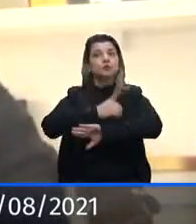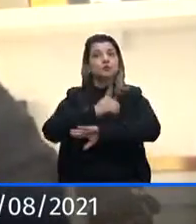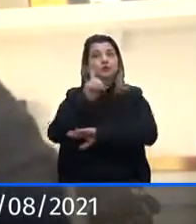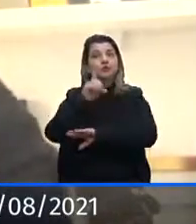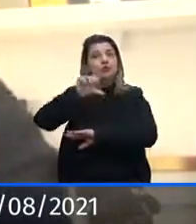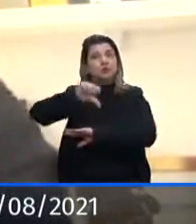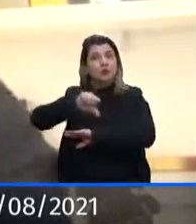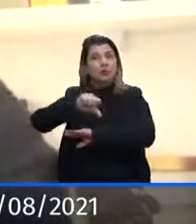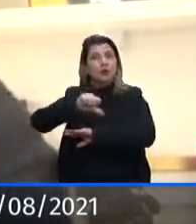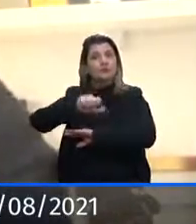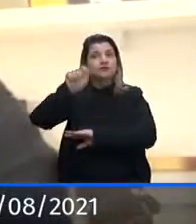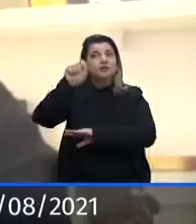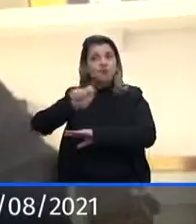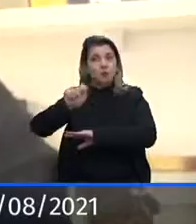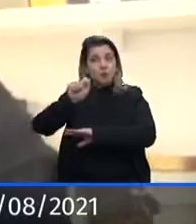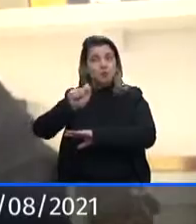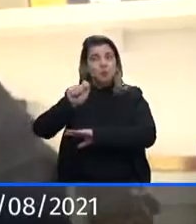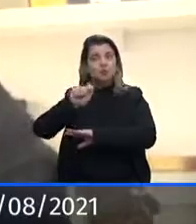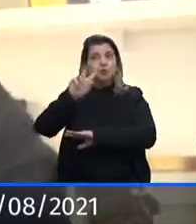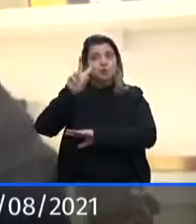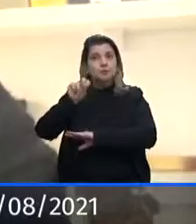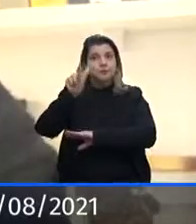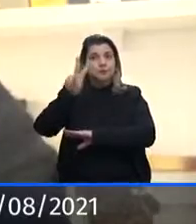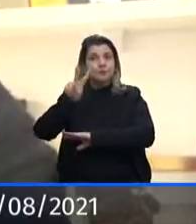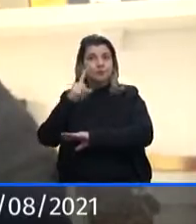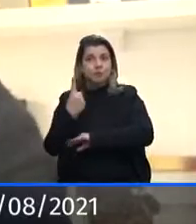19/8/2021. Ele é favorável.